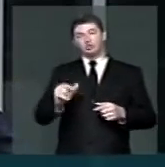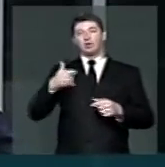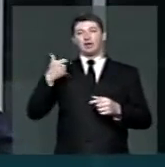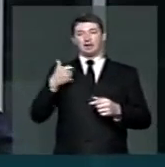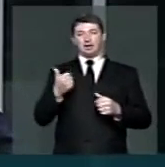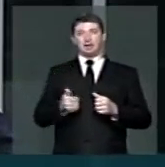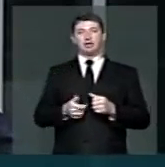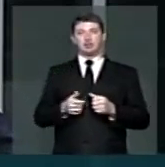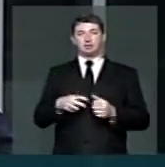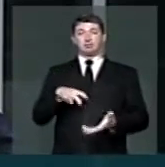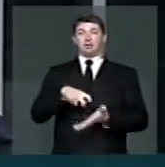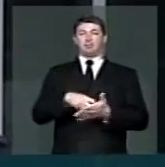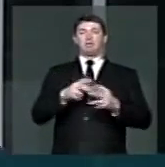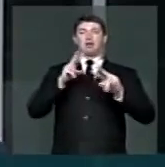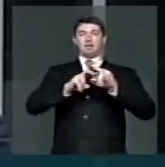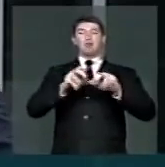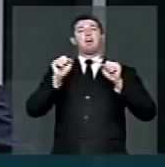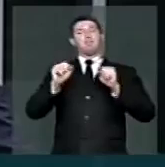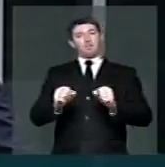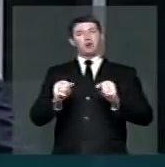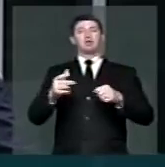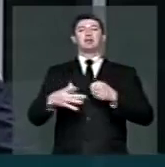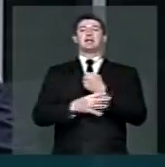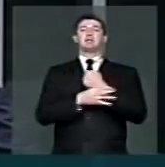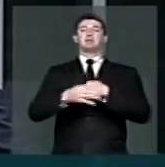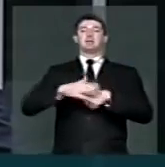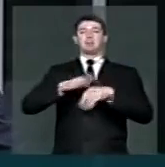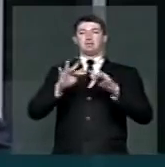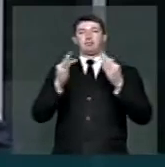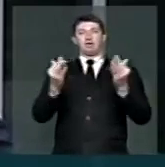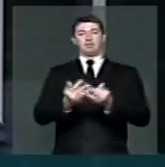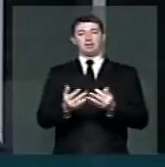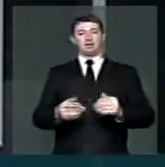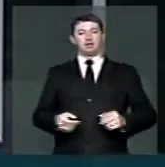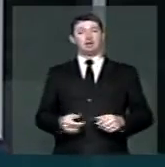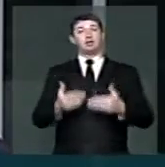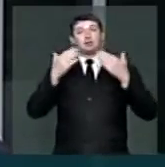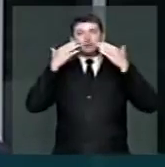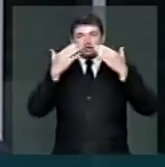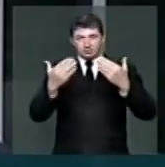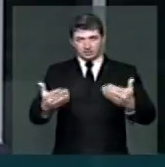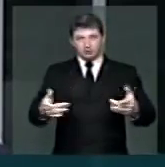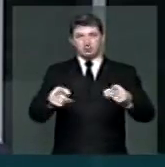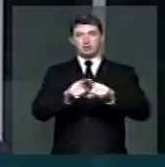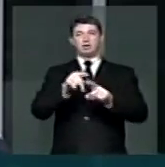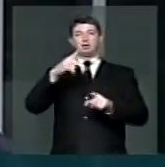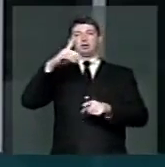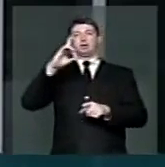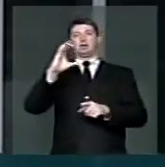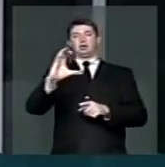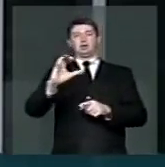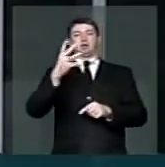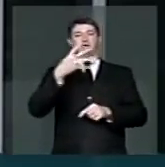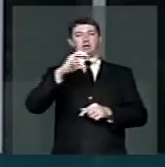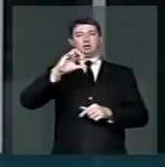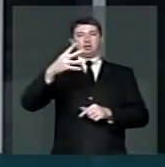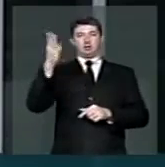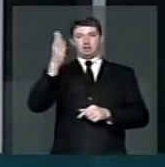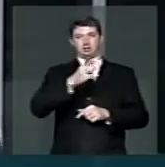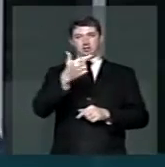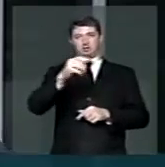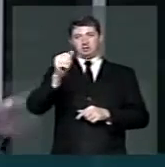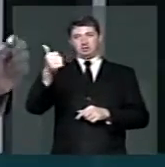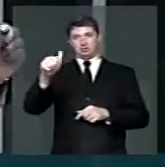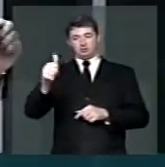penal para oferecer uma segurança pública de melhor qualidade às famílias do nosso país. Apresentamos também o PDC